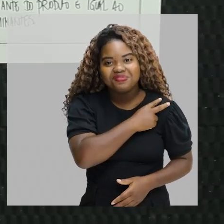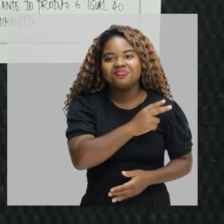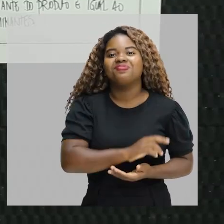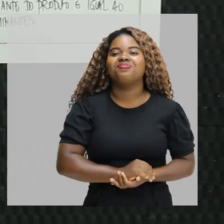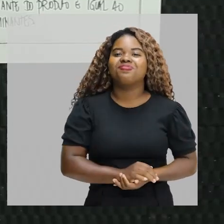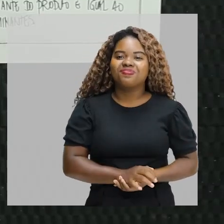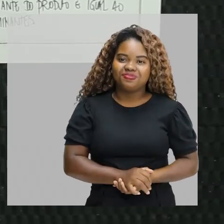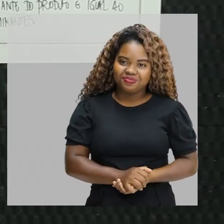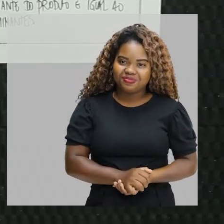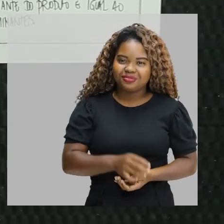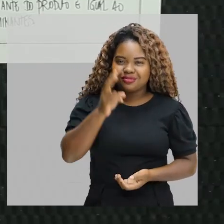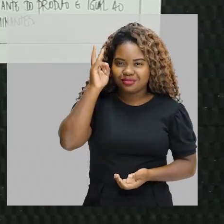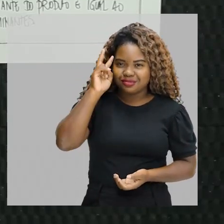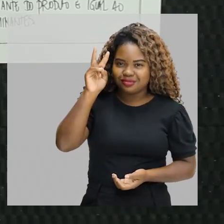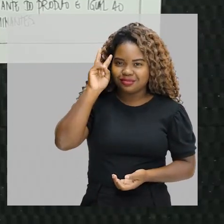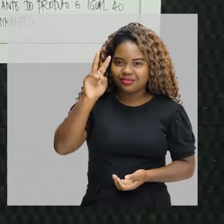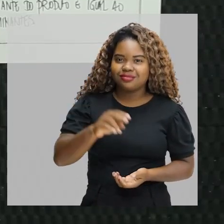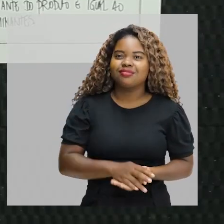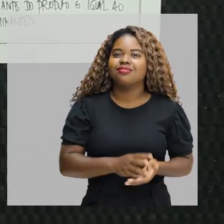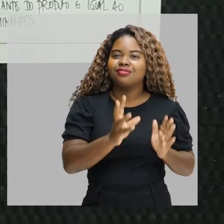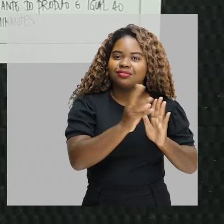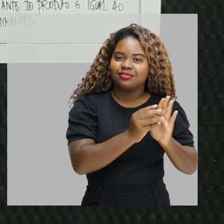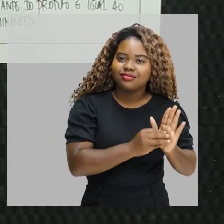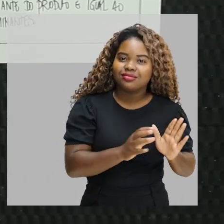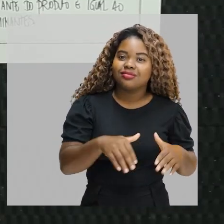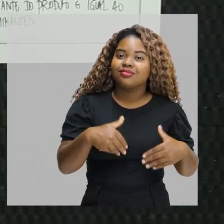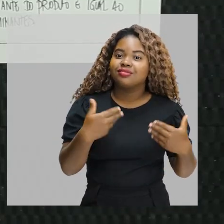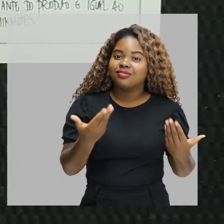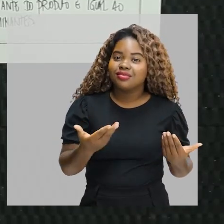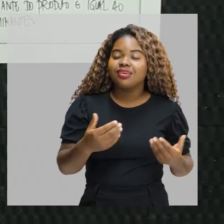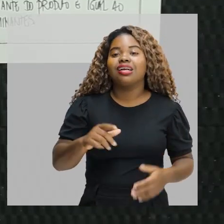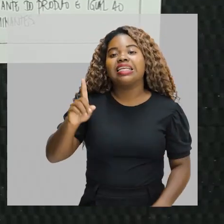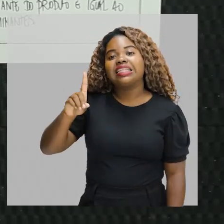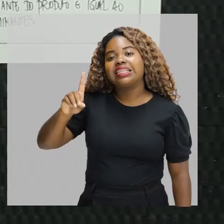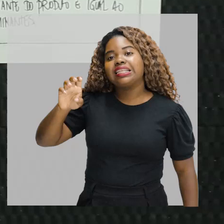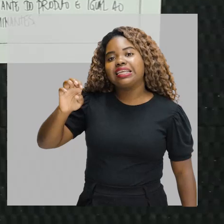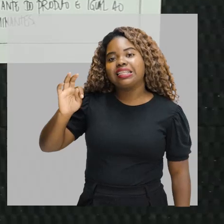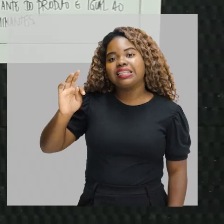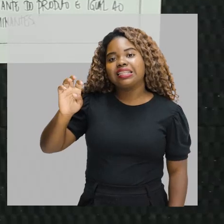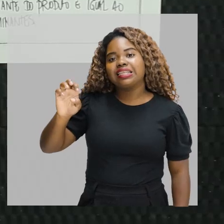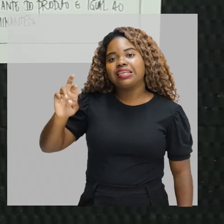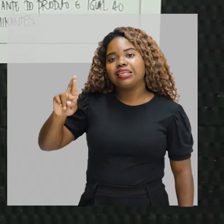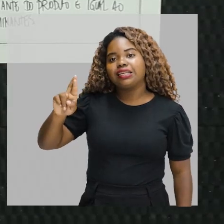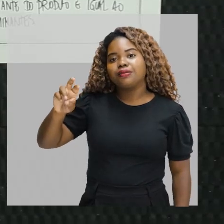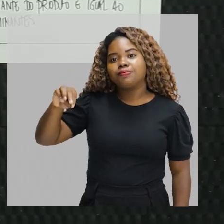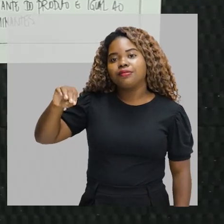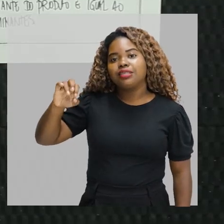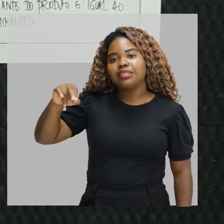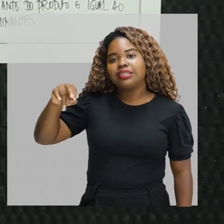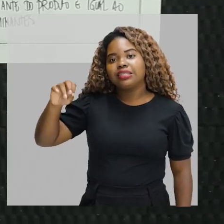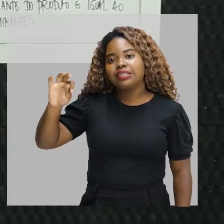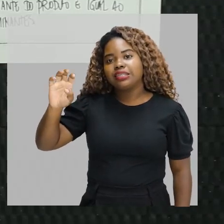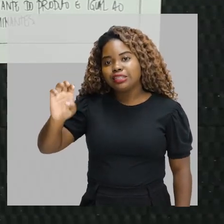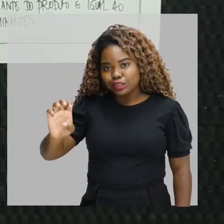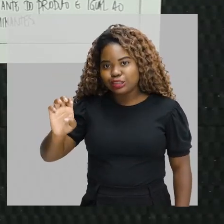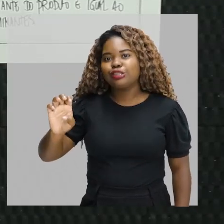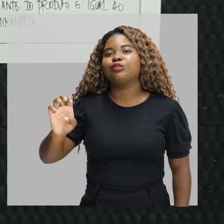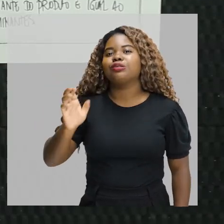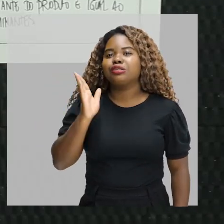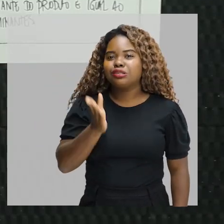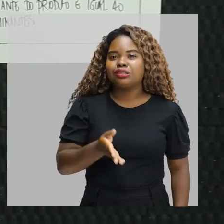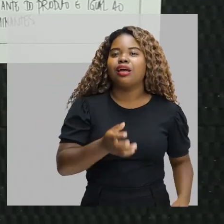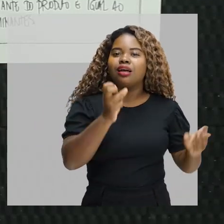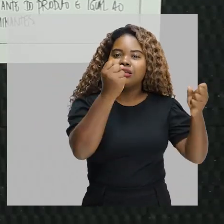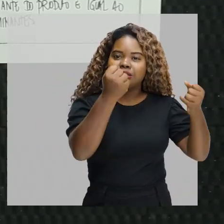ensino médio. Lembrando que a gente está fazendo o estudo dos determinantes, né galera? Já começou a falar de determinante, calculamos